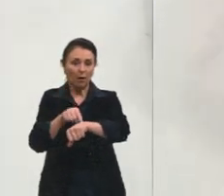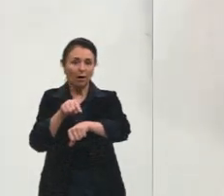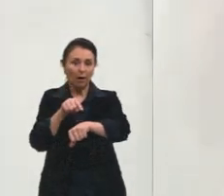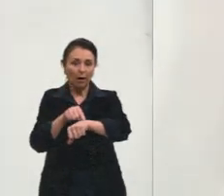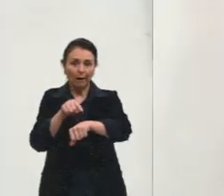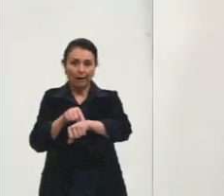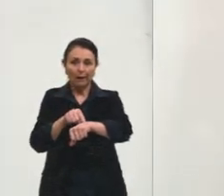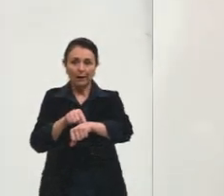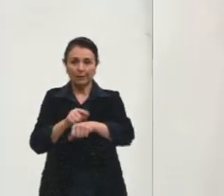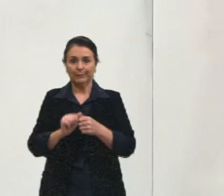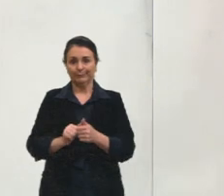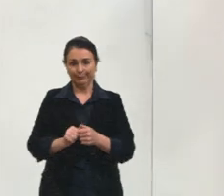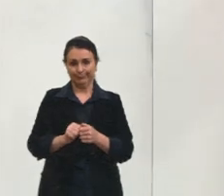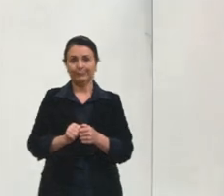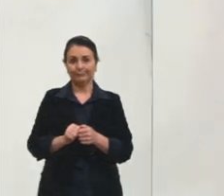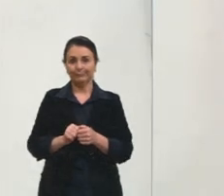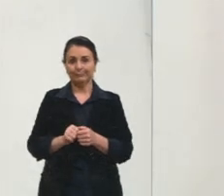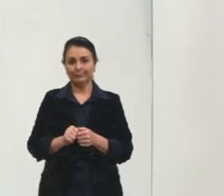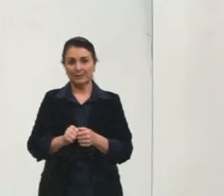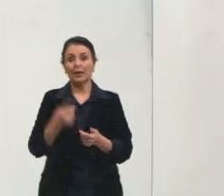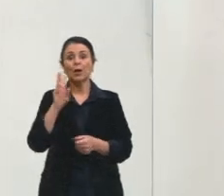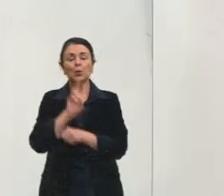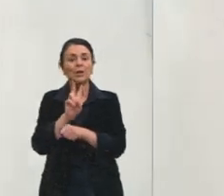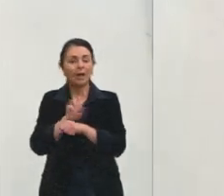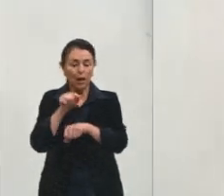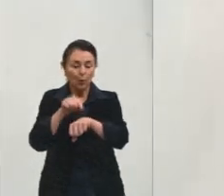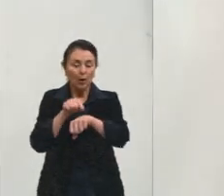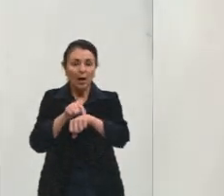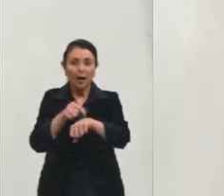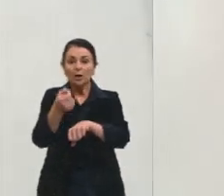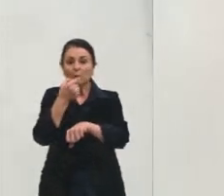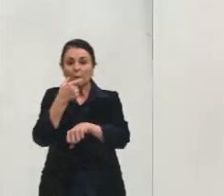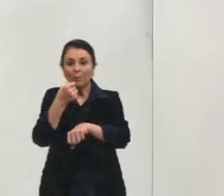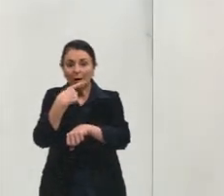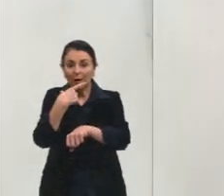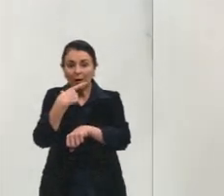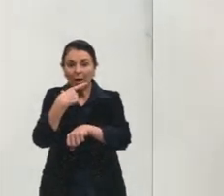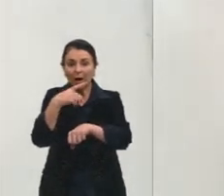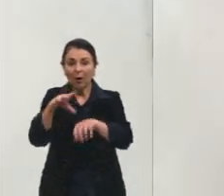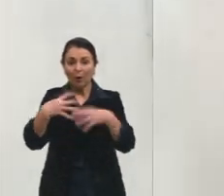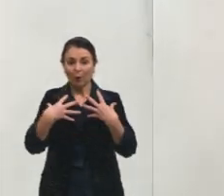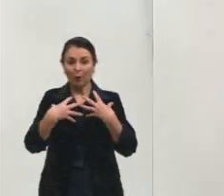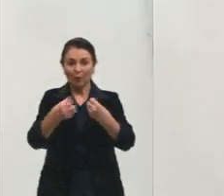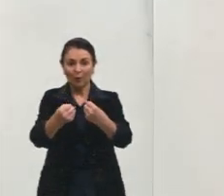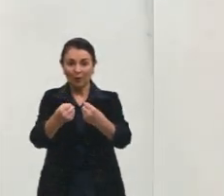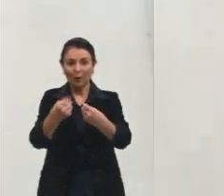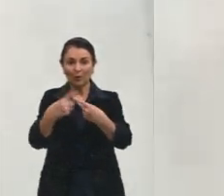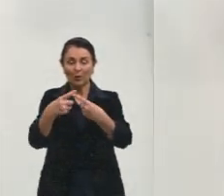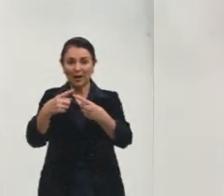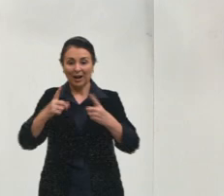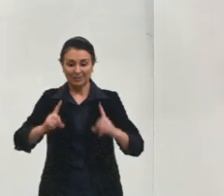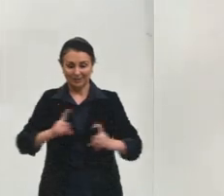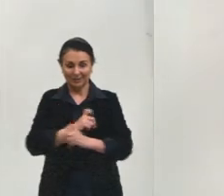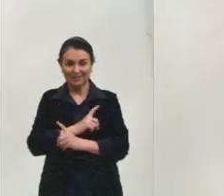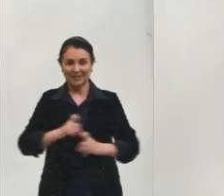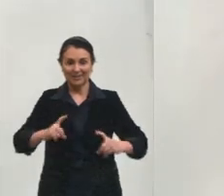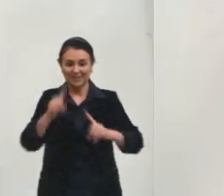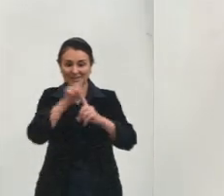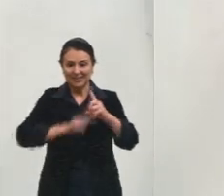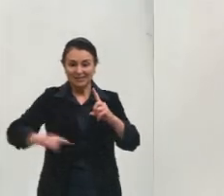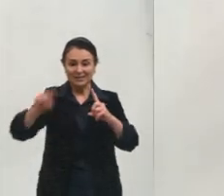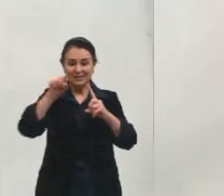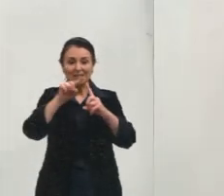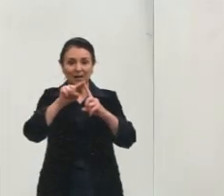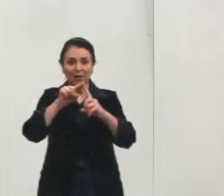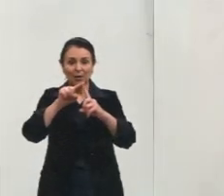gente ficar tocando em um outro não toma no horário certo porque a célula as bactérias têm ciclos né de produção tem